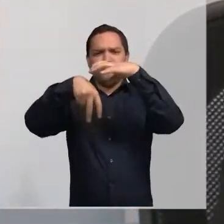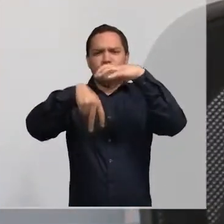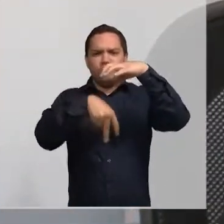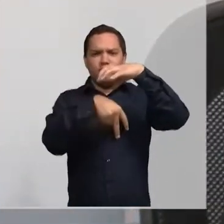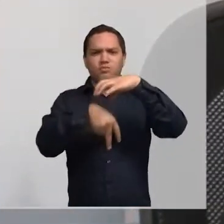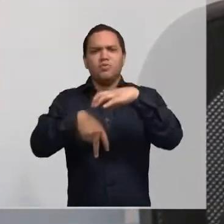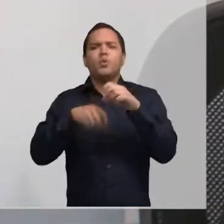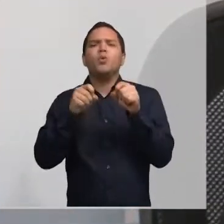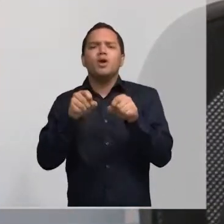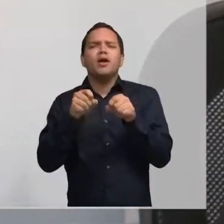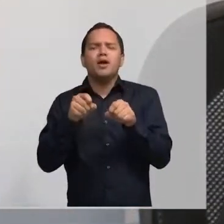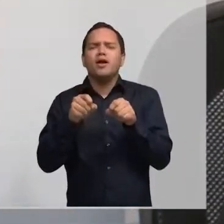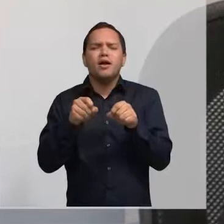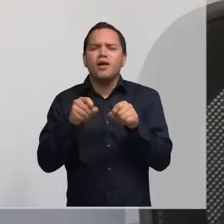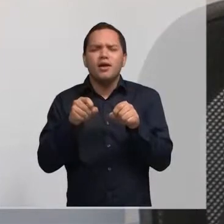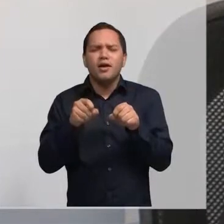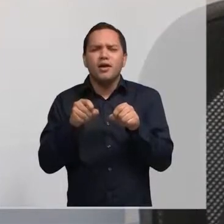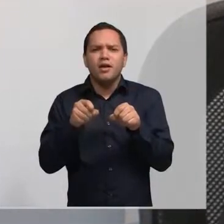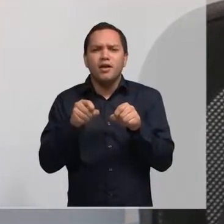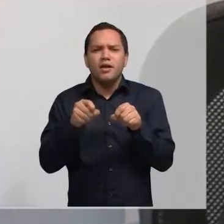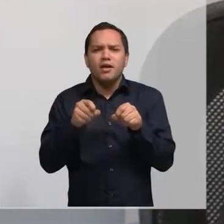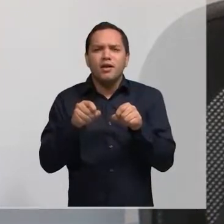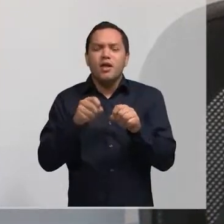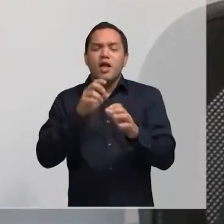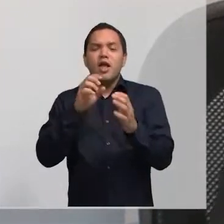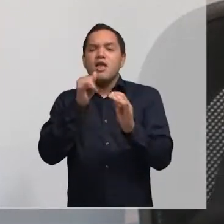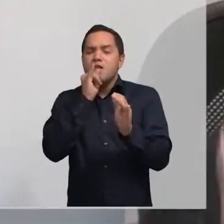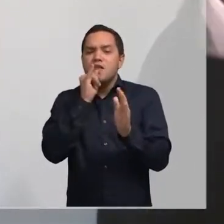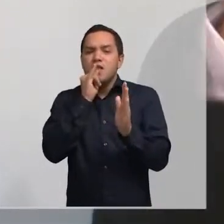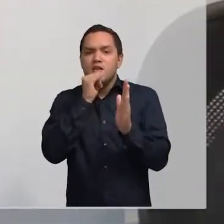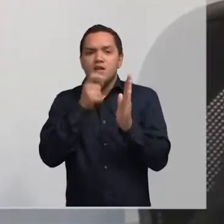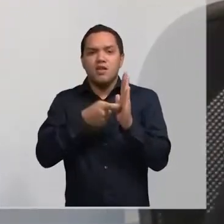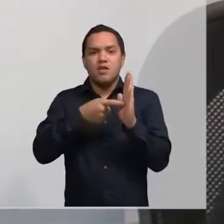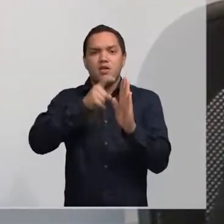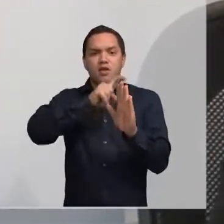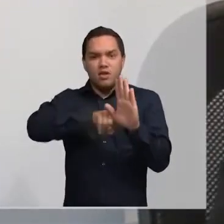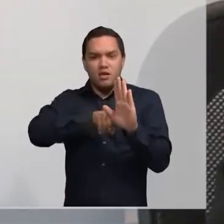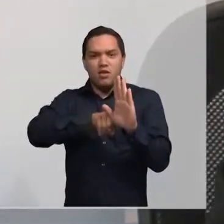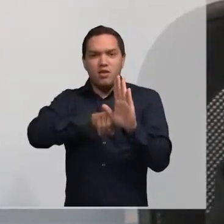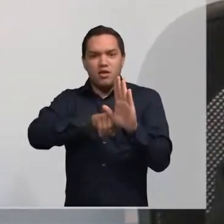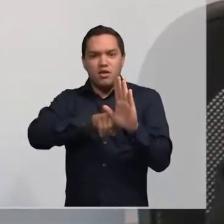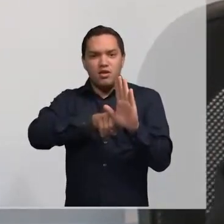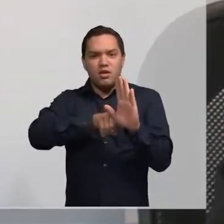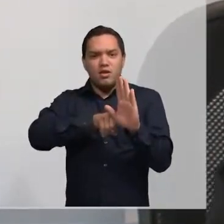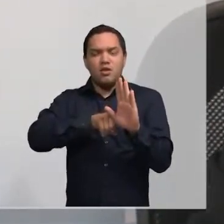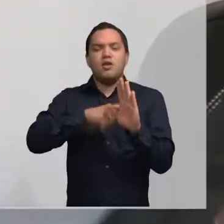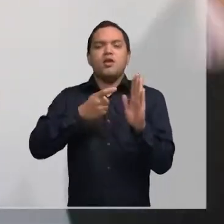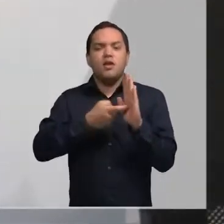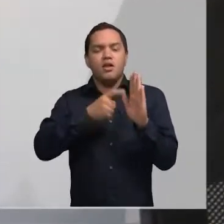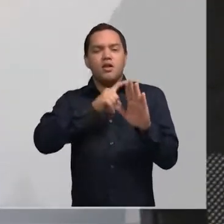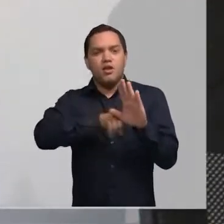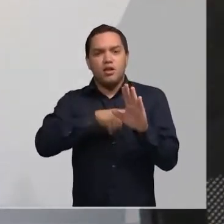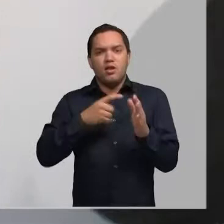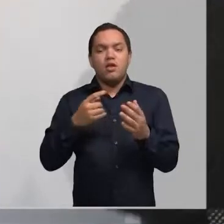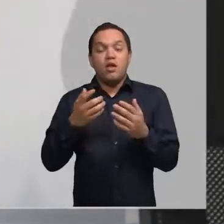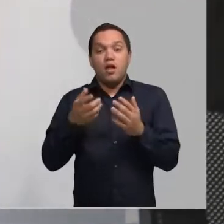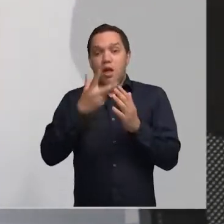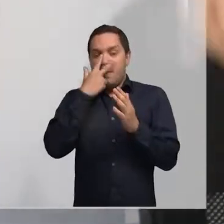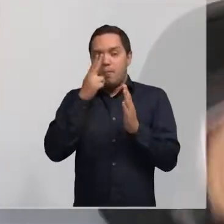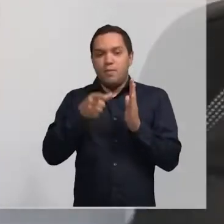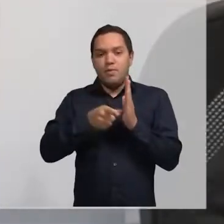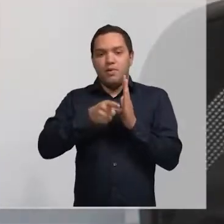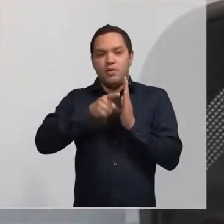Paraquedista é aquele cara que, em terra, é o primeiro a entrar em combate. Ele é jogado do